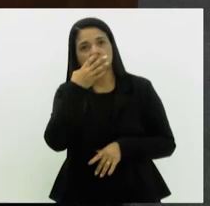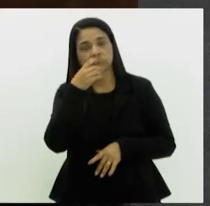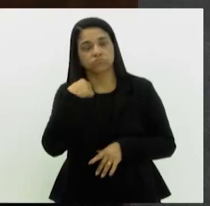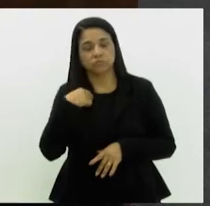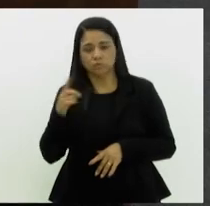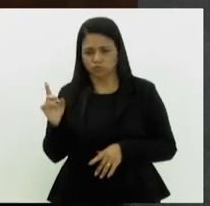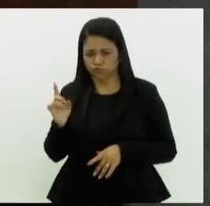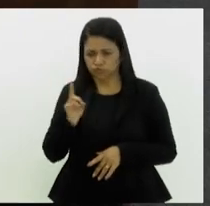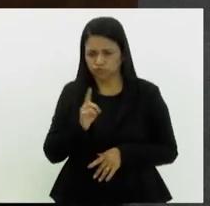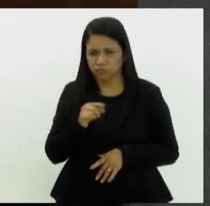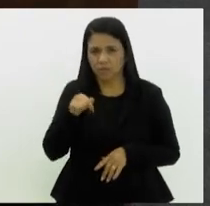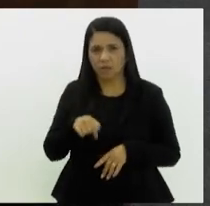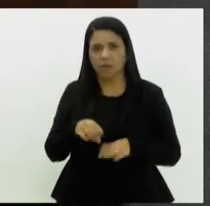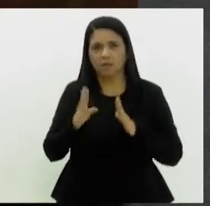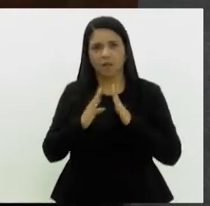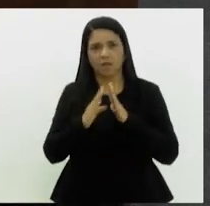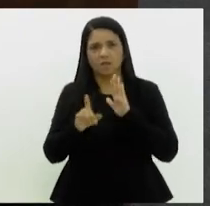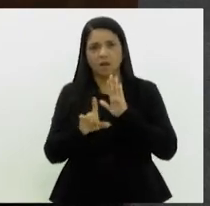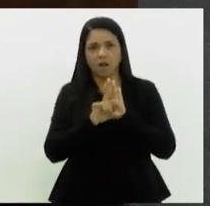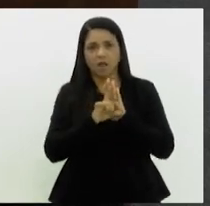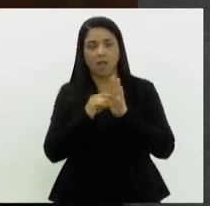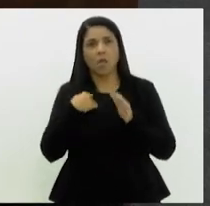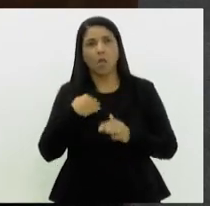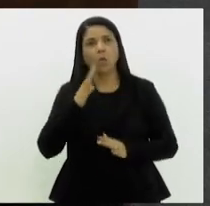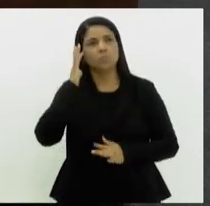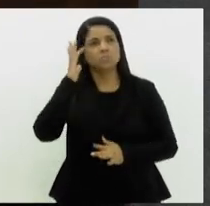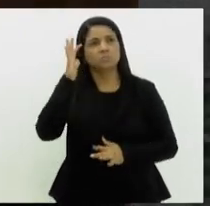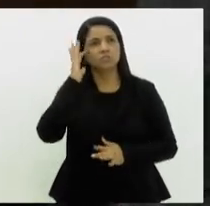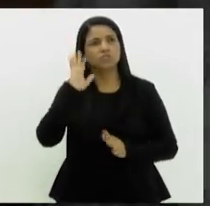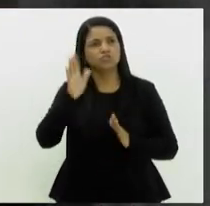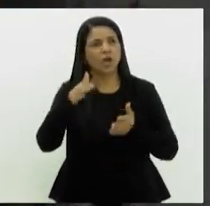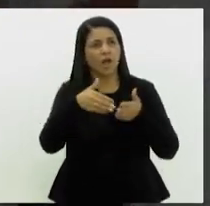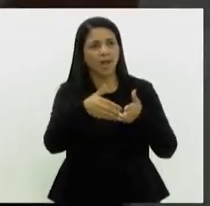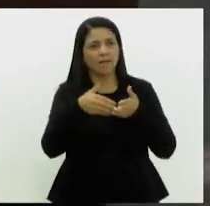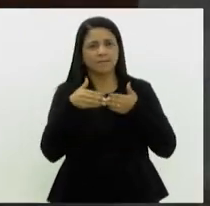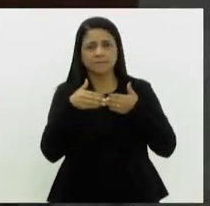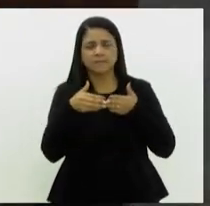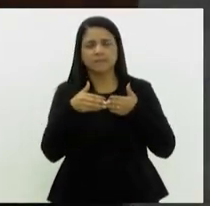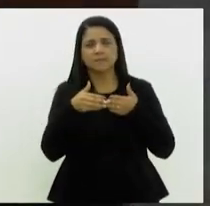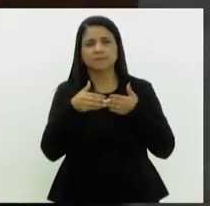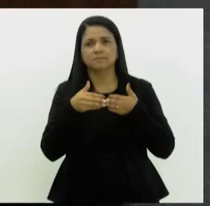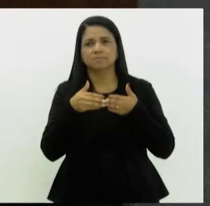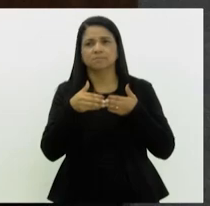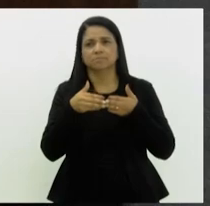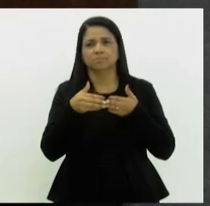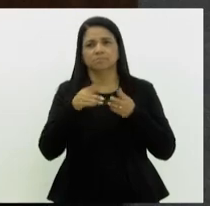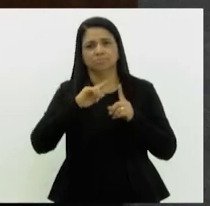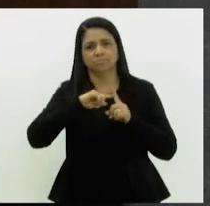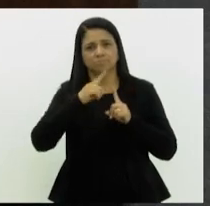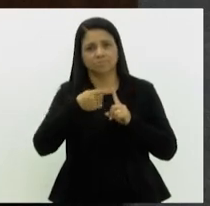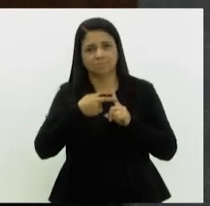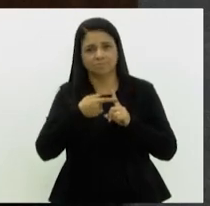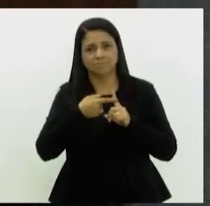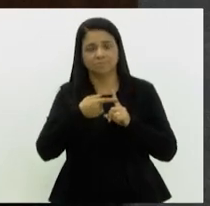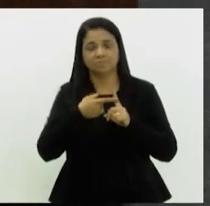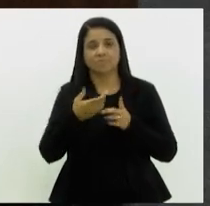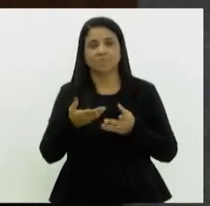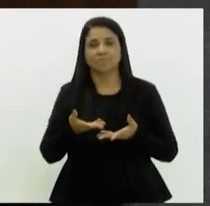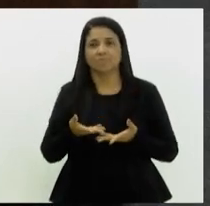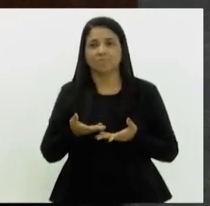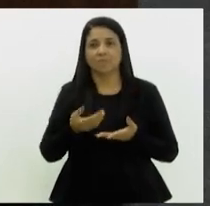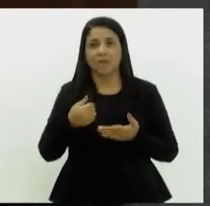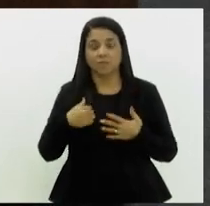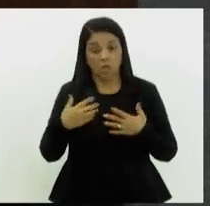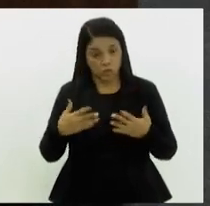nessa casa, eu imaginava que aqui já tinha licença maternidade, pelo menos, né, para além da paternidade. E